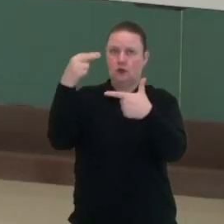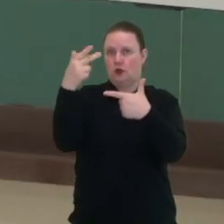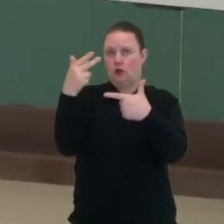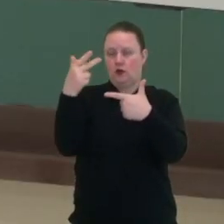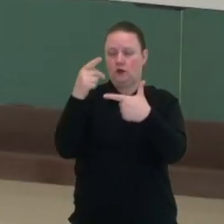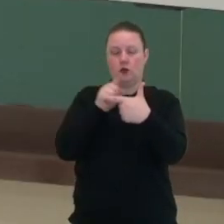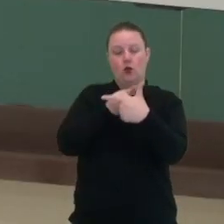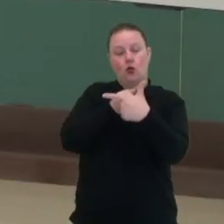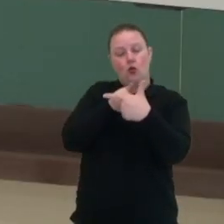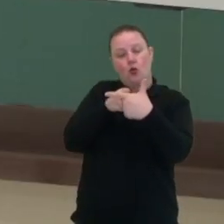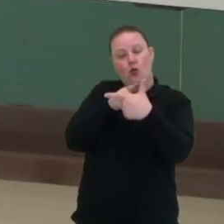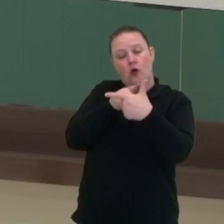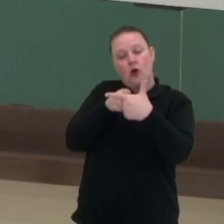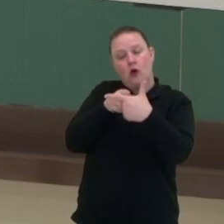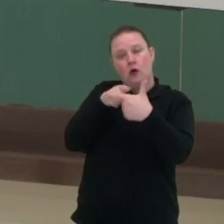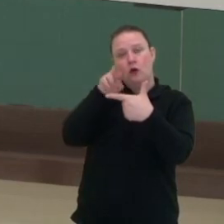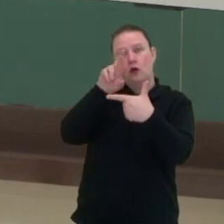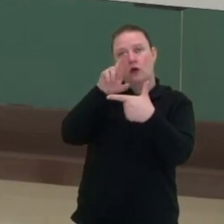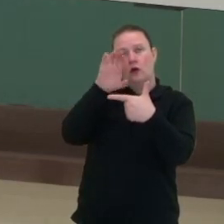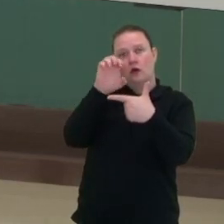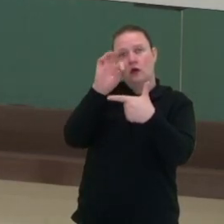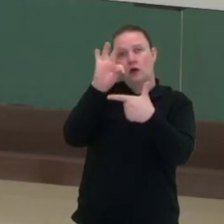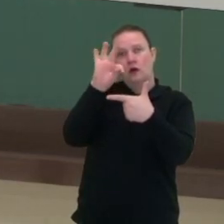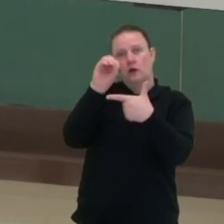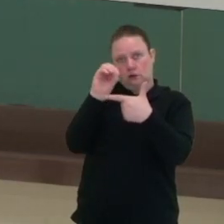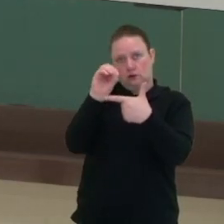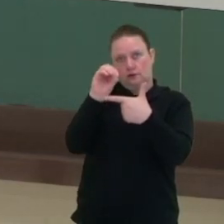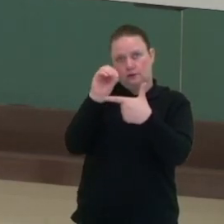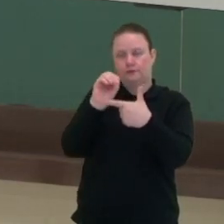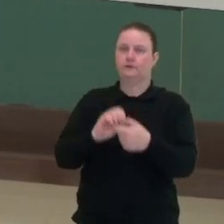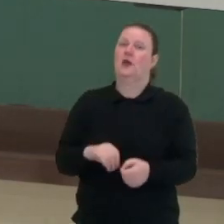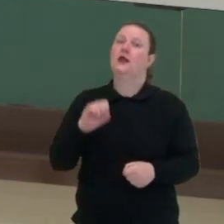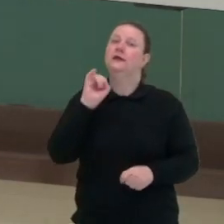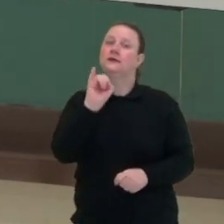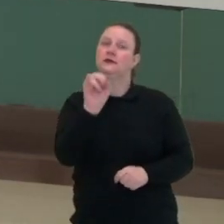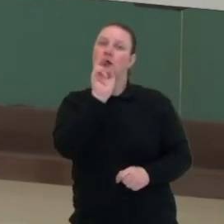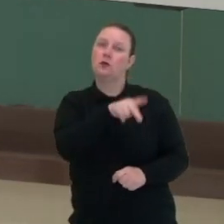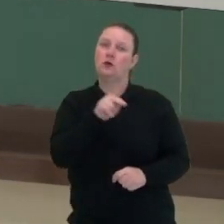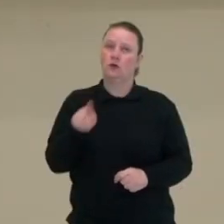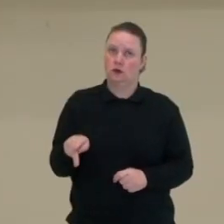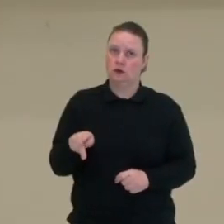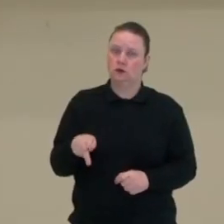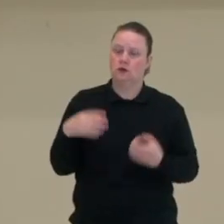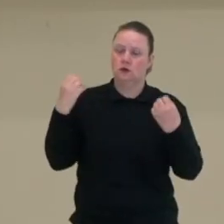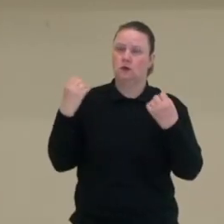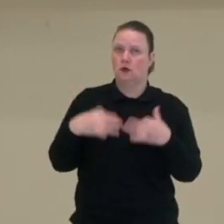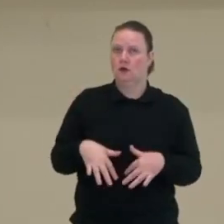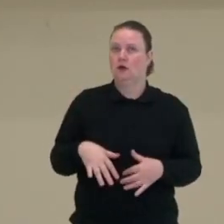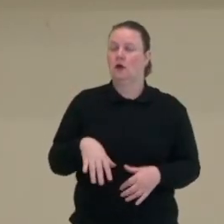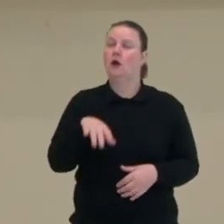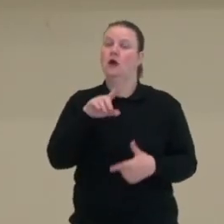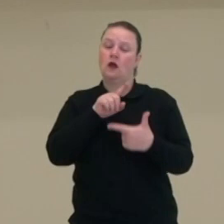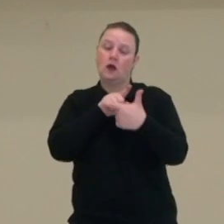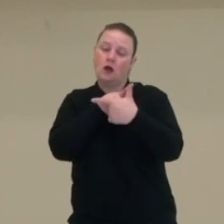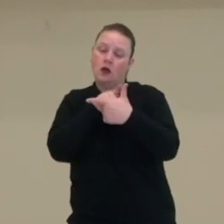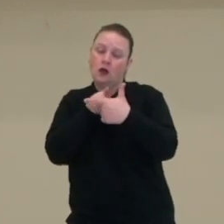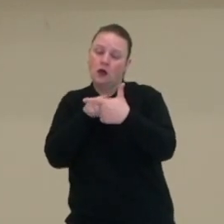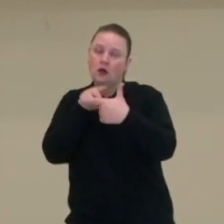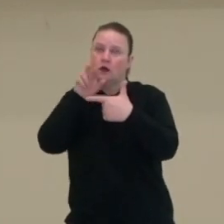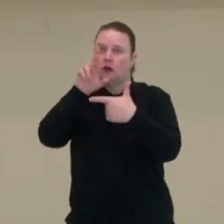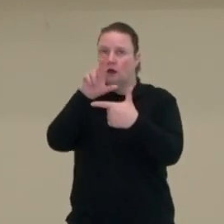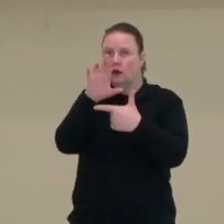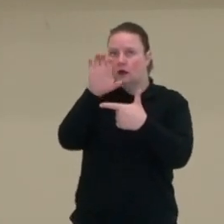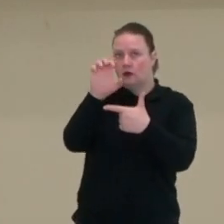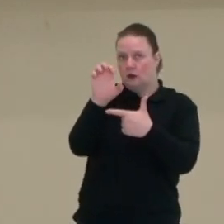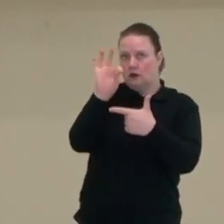internos retos. Ou seja, quando a professora fala em ângulo reto, eu estou dizendo que esse ângulo